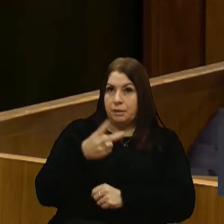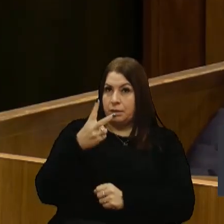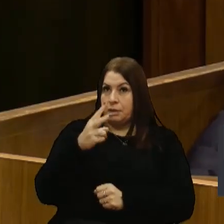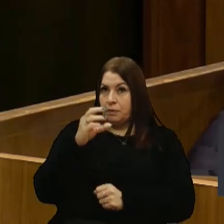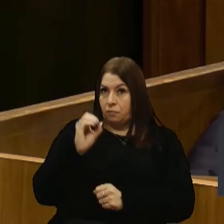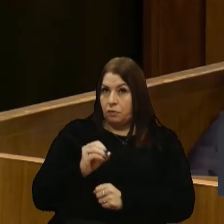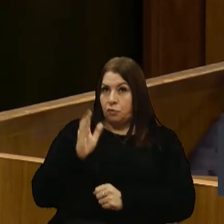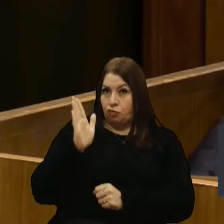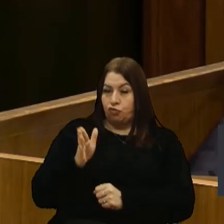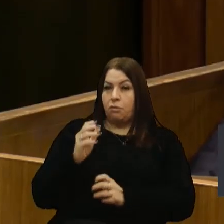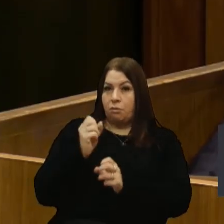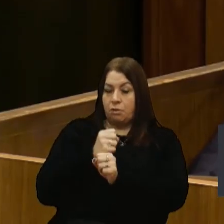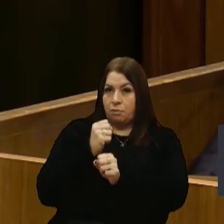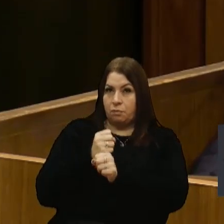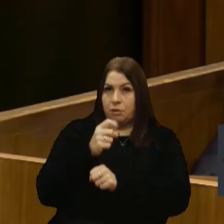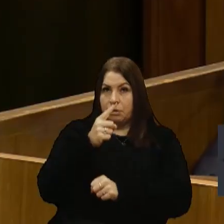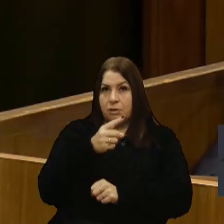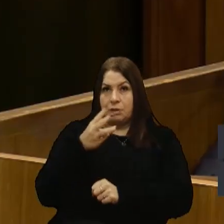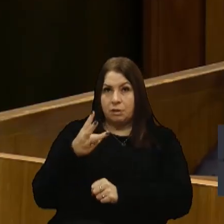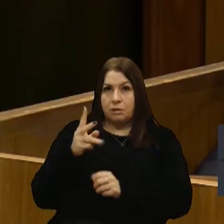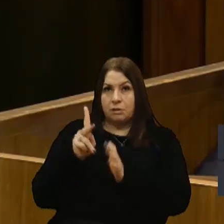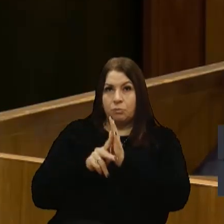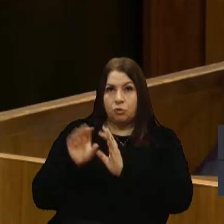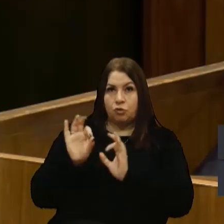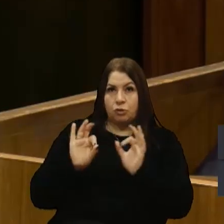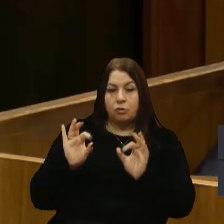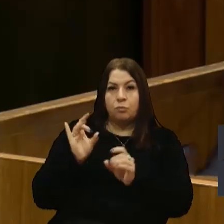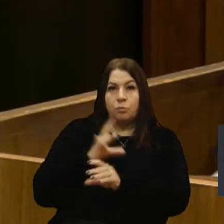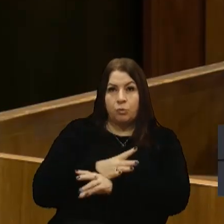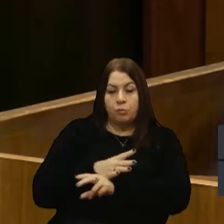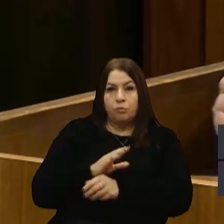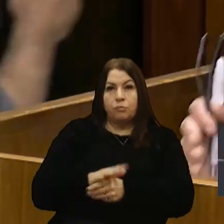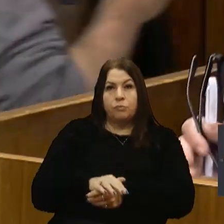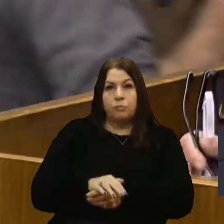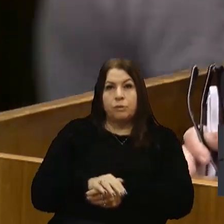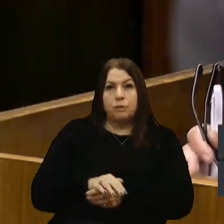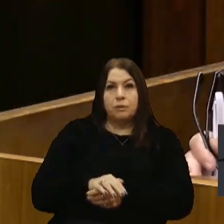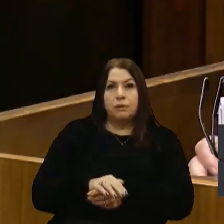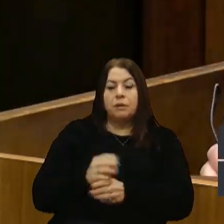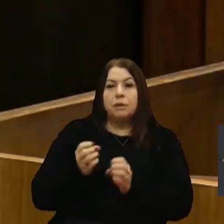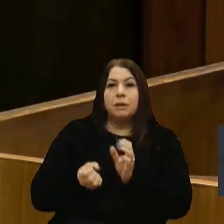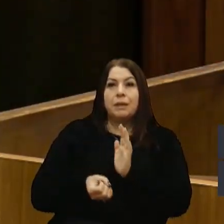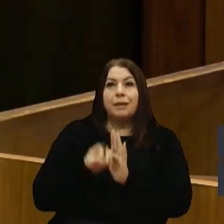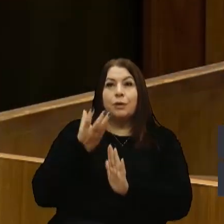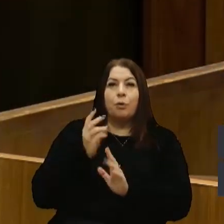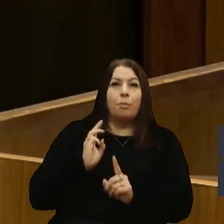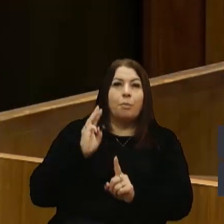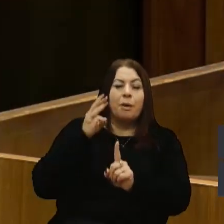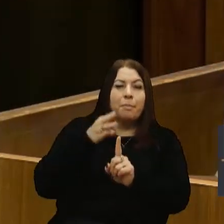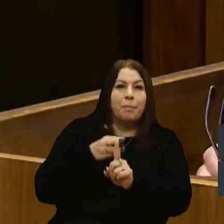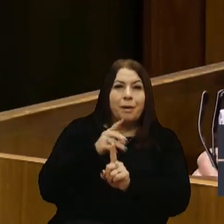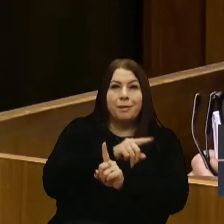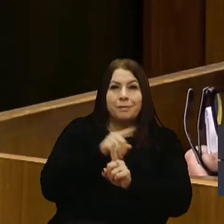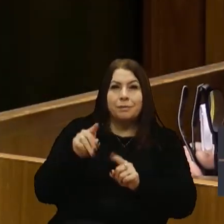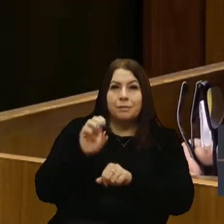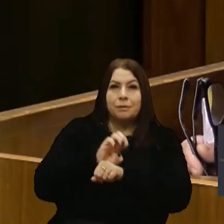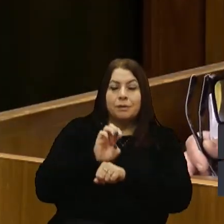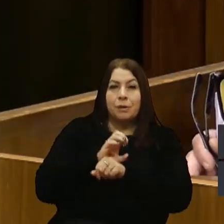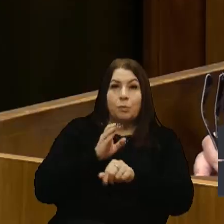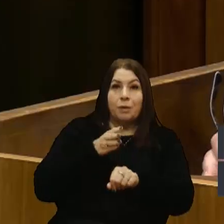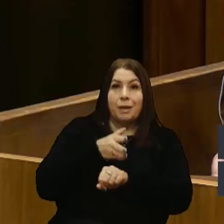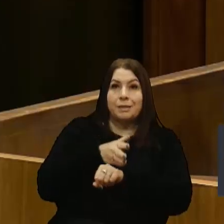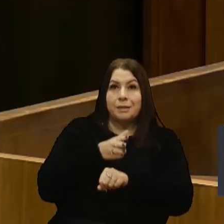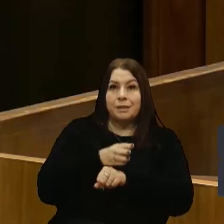20 já estão em obras e 13 têm projetos prontos. Criou uma meta no Estado, deu acesso aos municípios